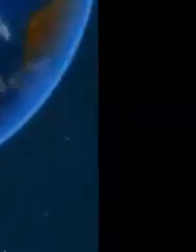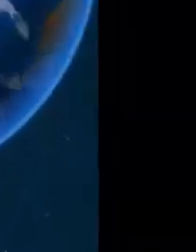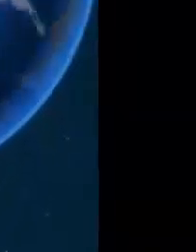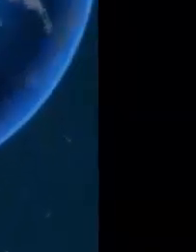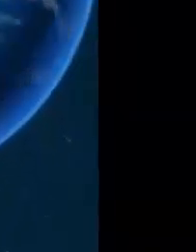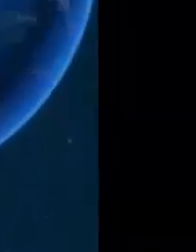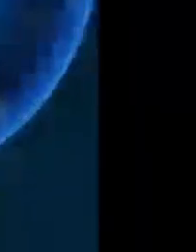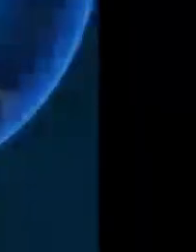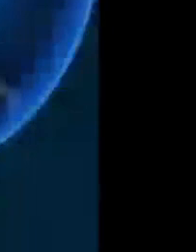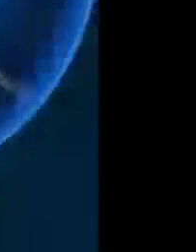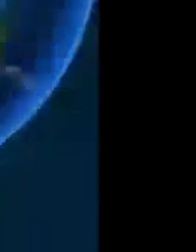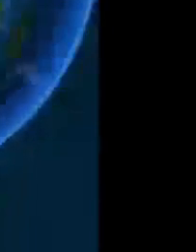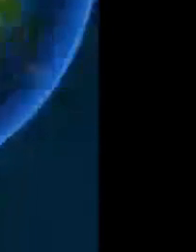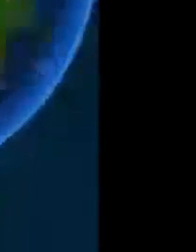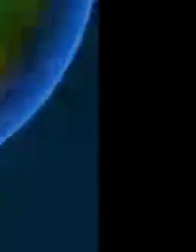Música